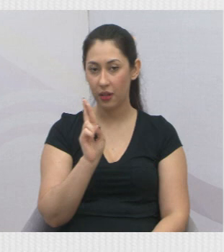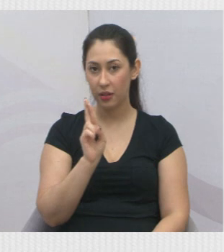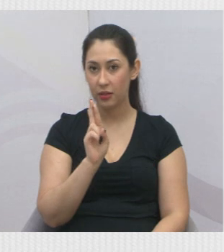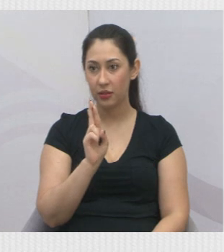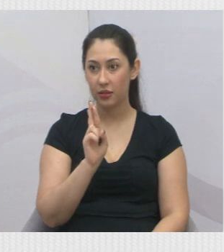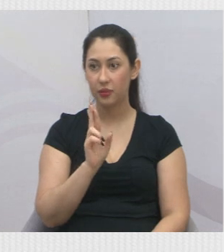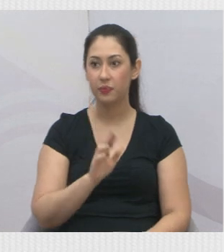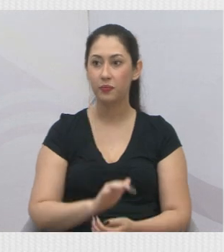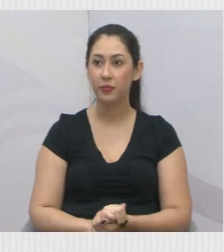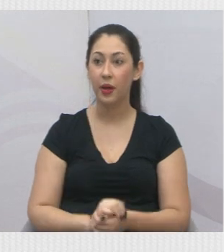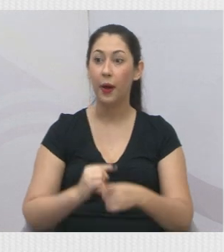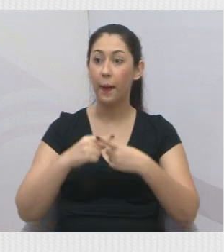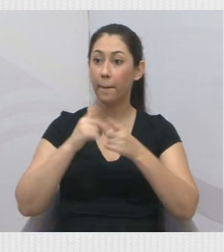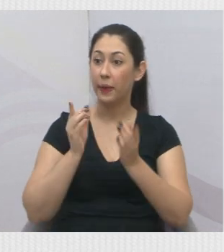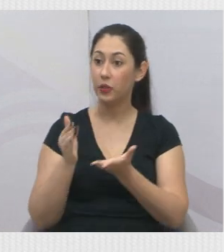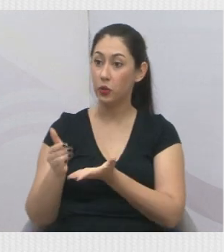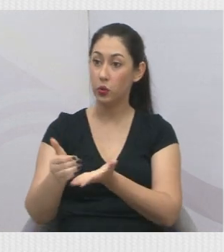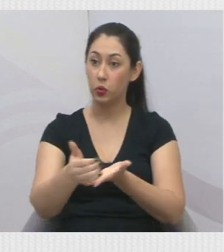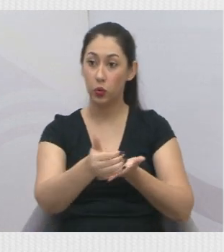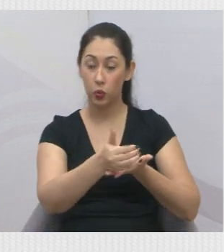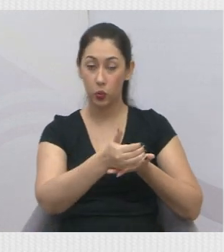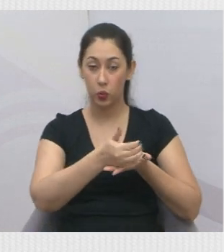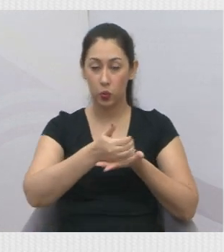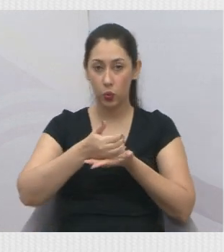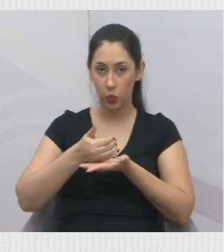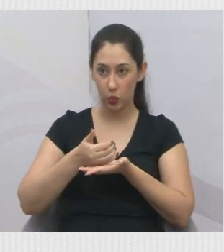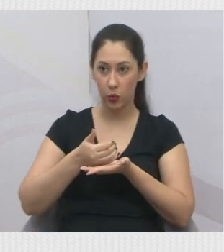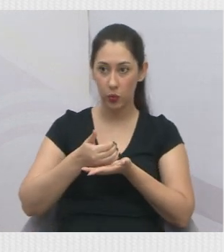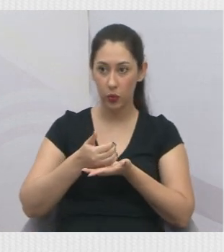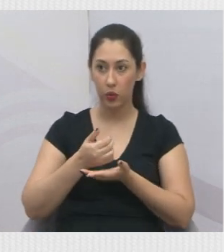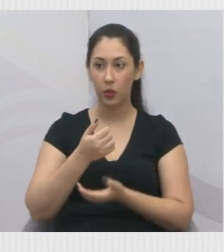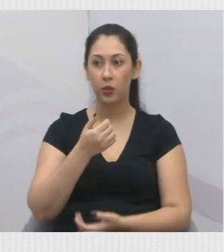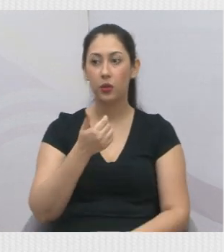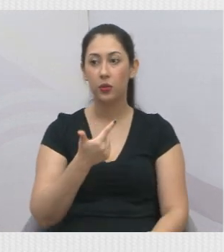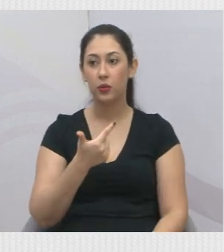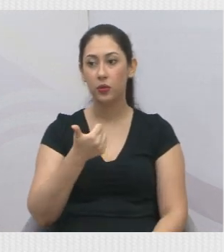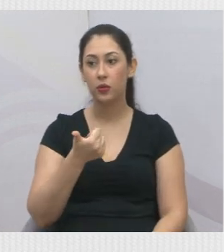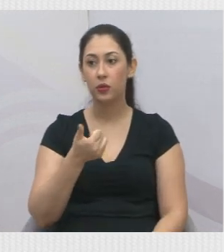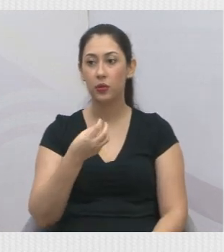R$ 206.711.000, na qual arrecadamos, durante o ano de 2021,